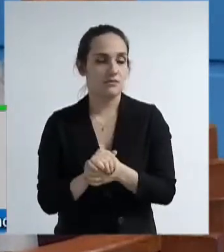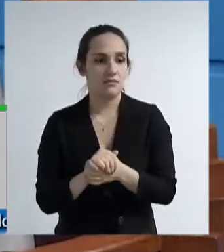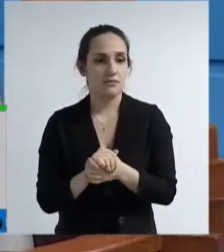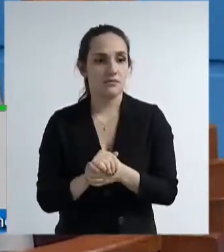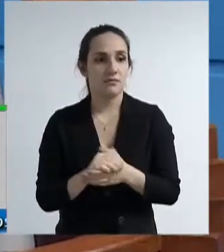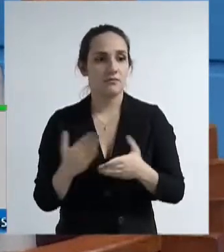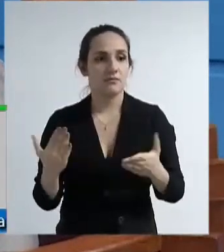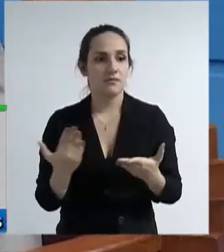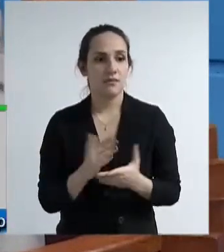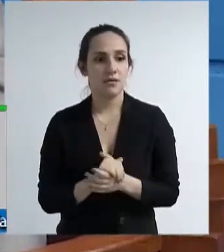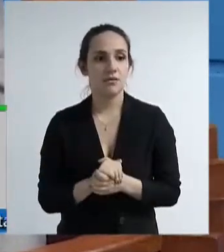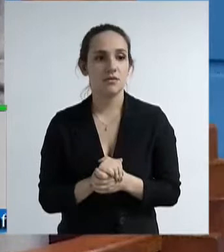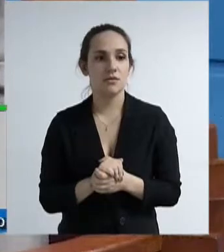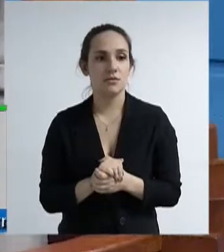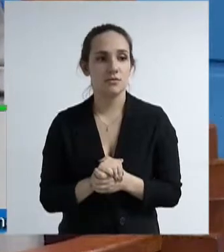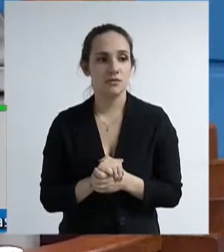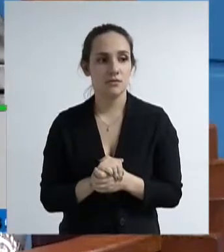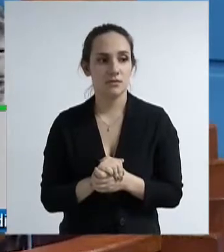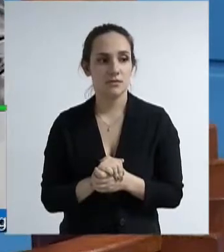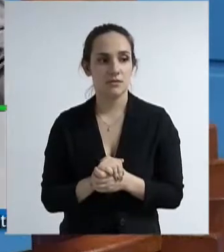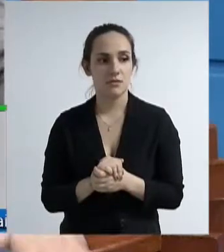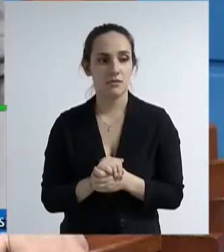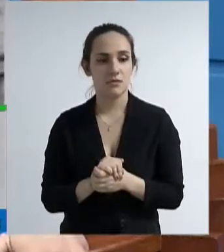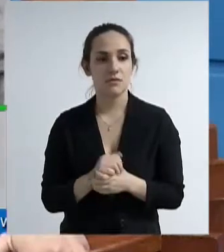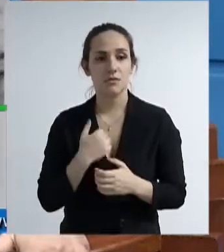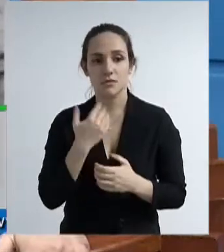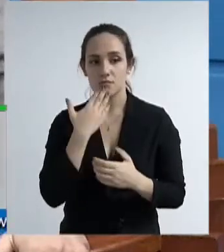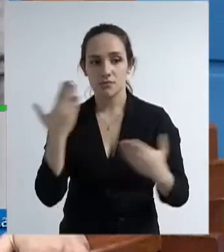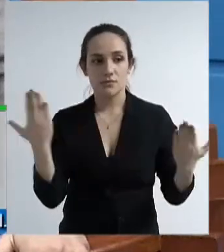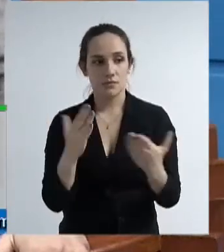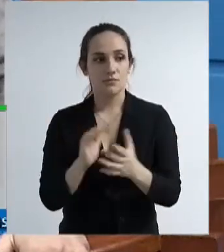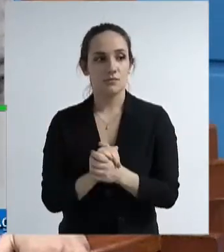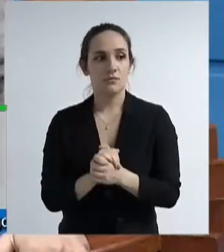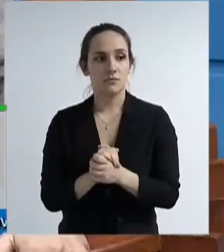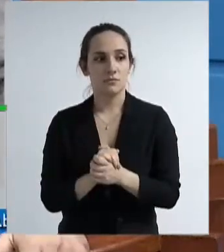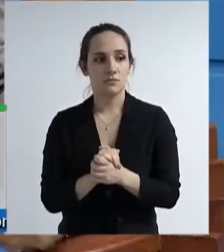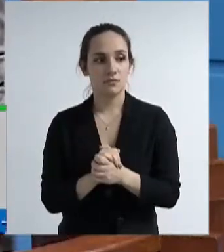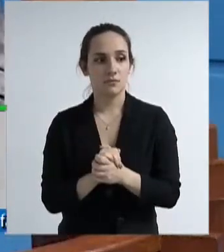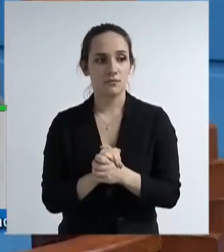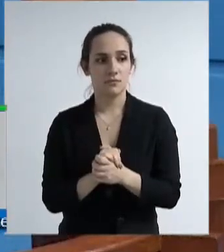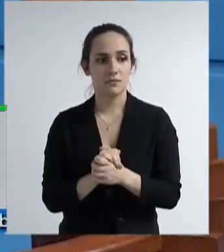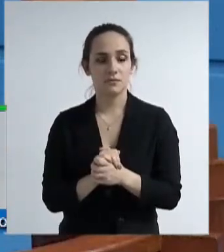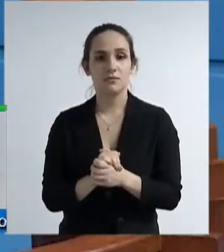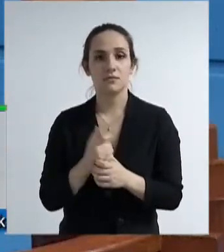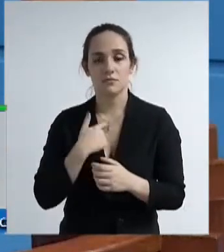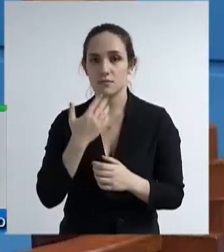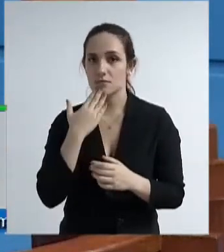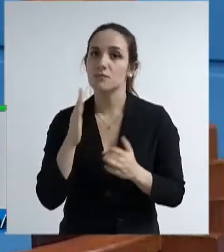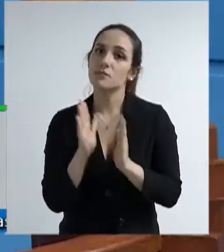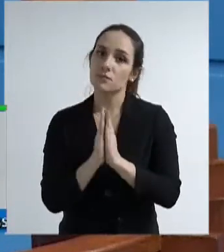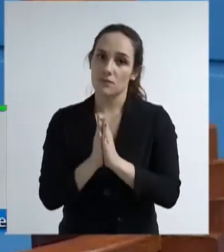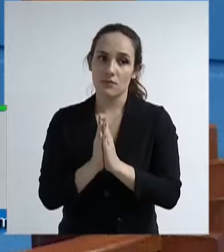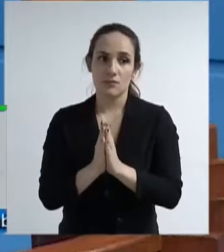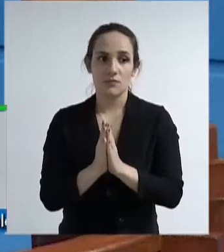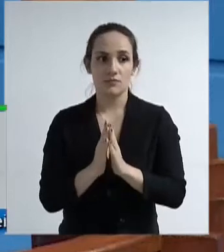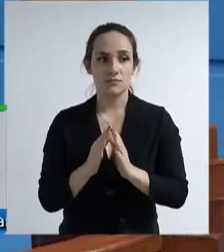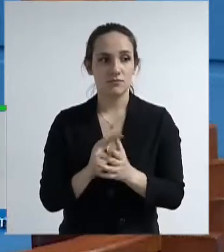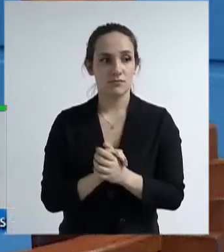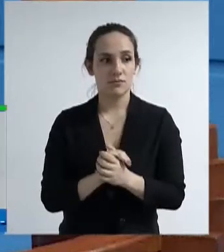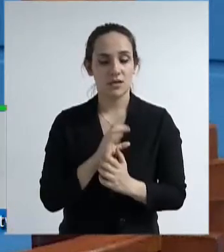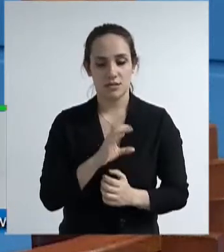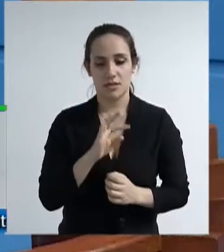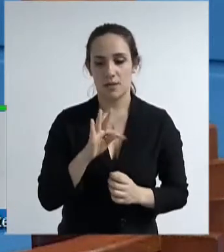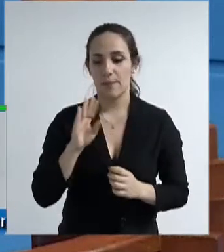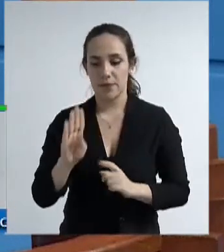de uma lei federal, estou encaminhando às autoridades competentes do Sistema Nacional de Trânsito um pedido de revisão do Código de